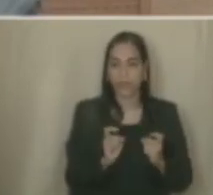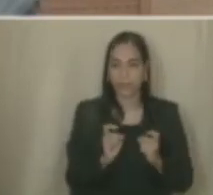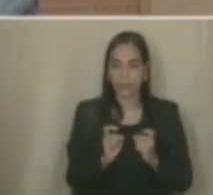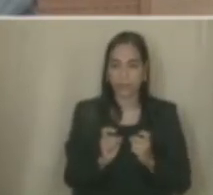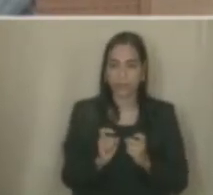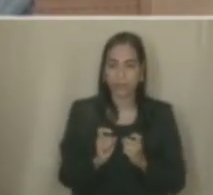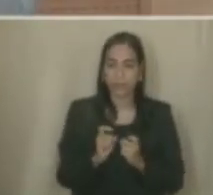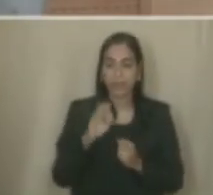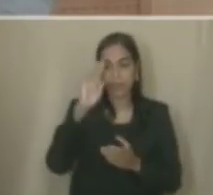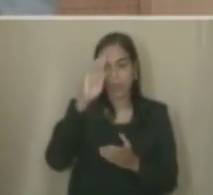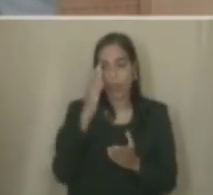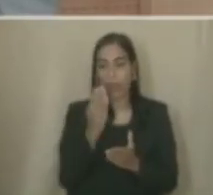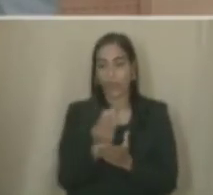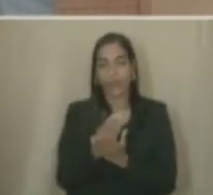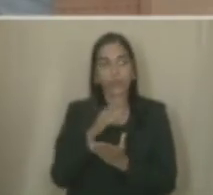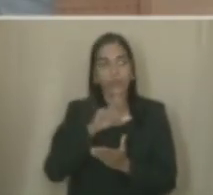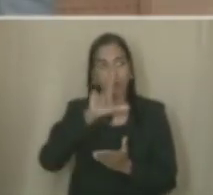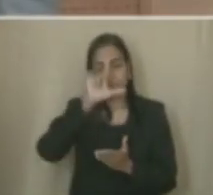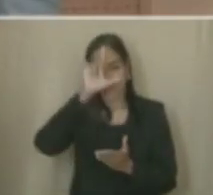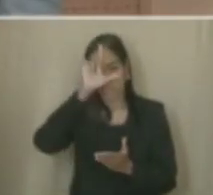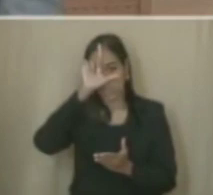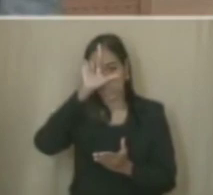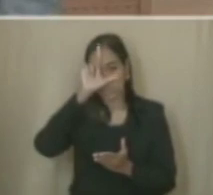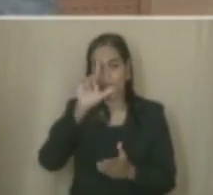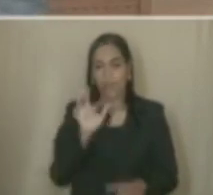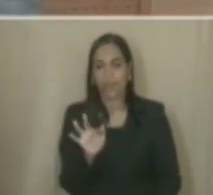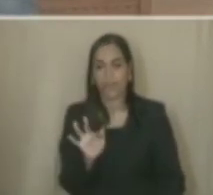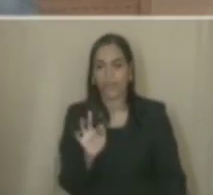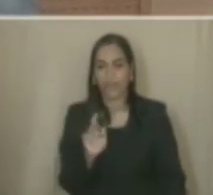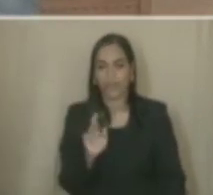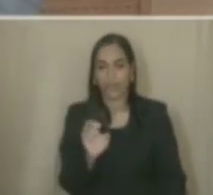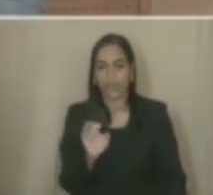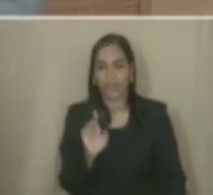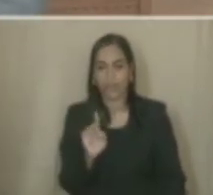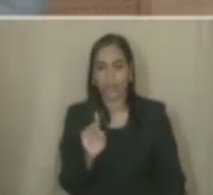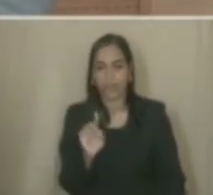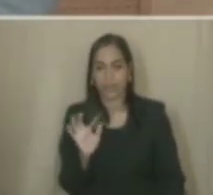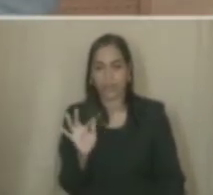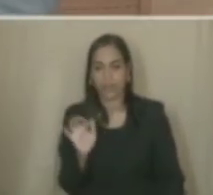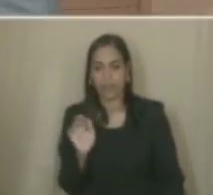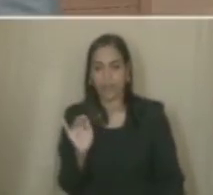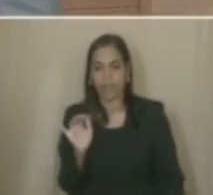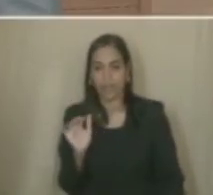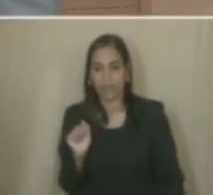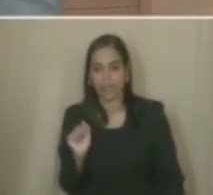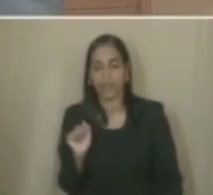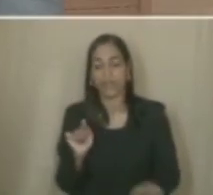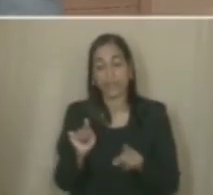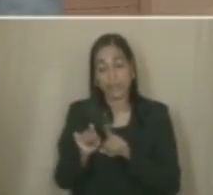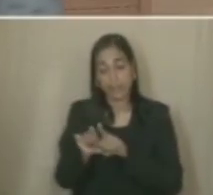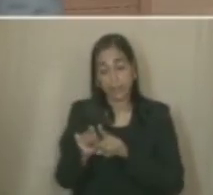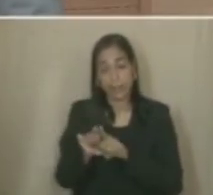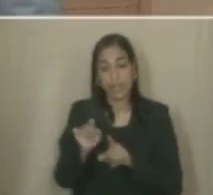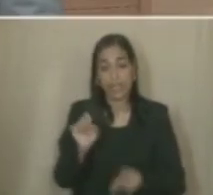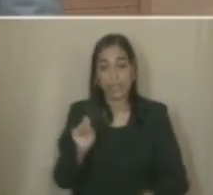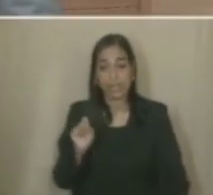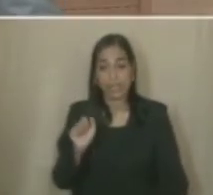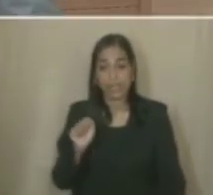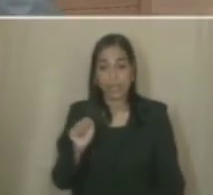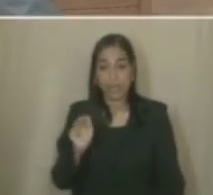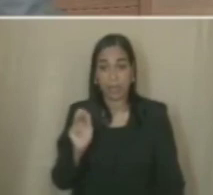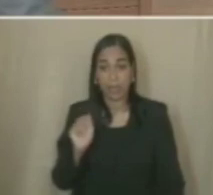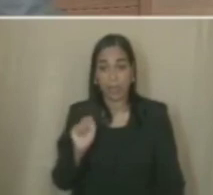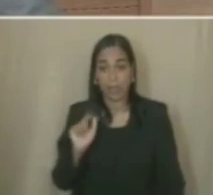confio no meu líder atual Líder Fred Ferreira e no antigo Líder Samuel Salazar ten